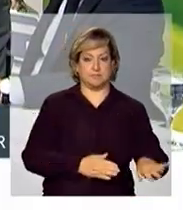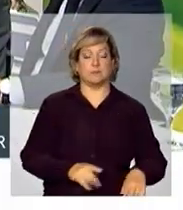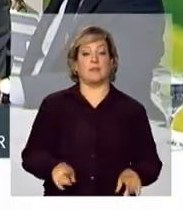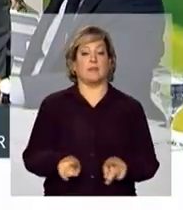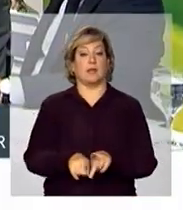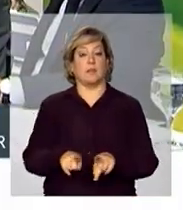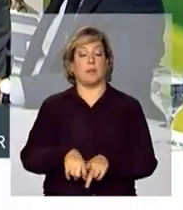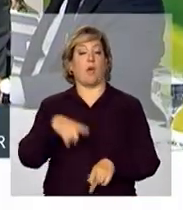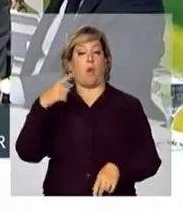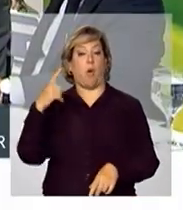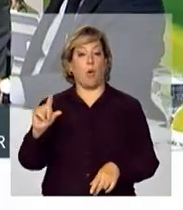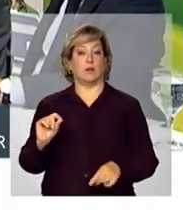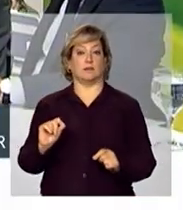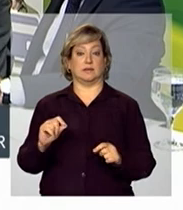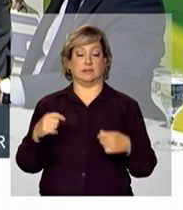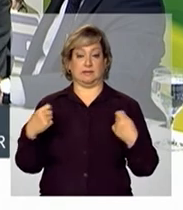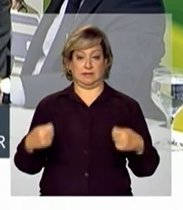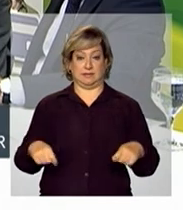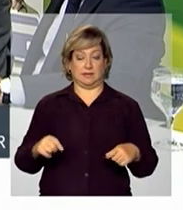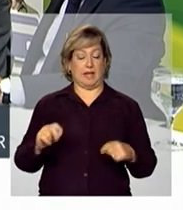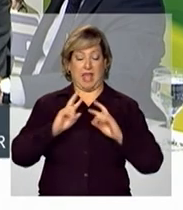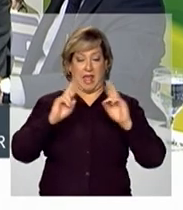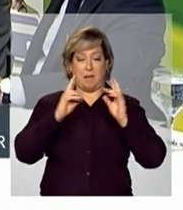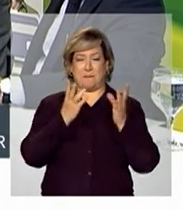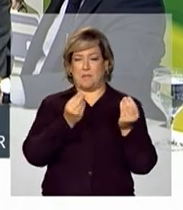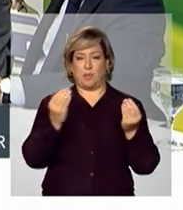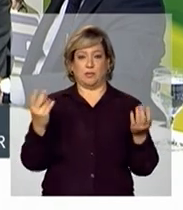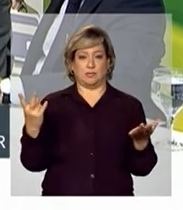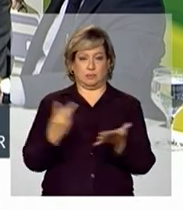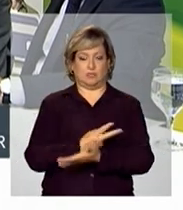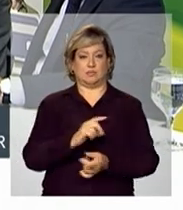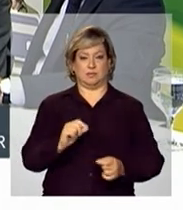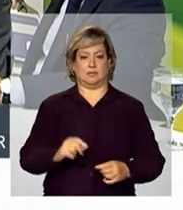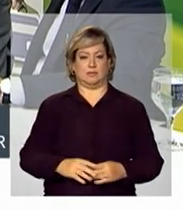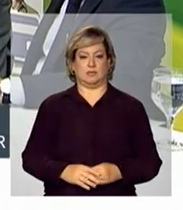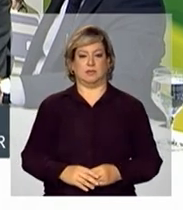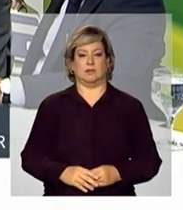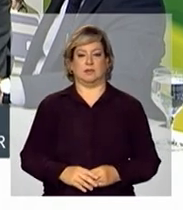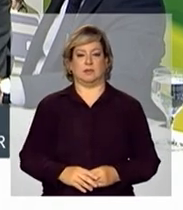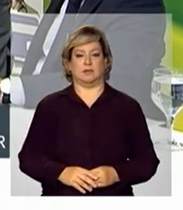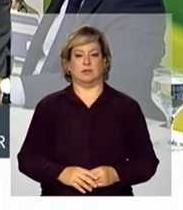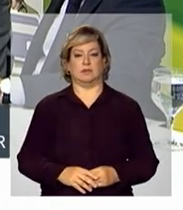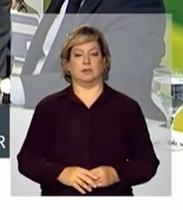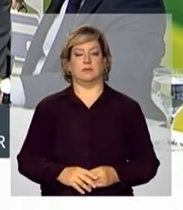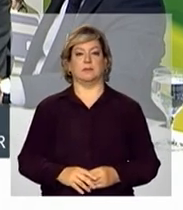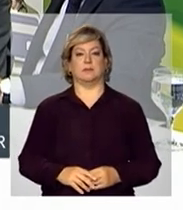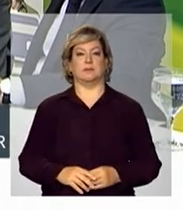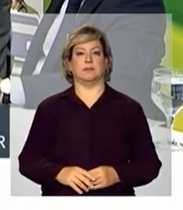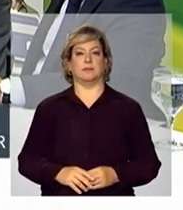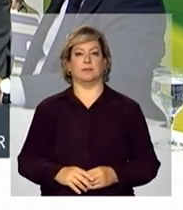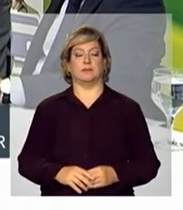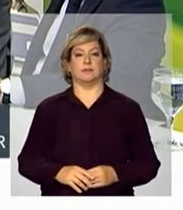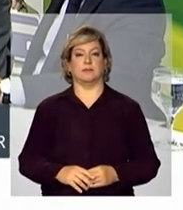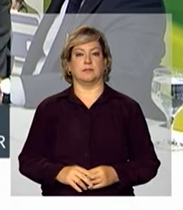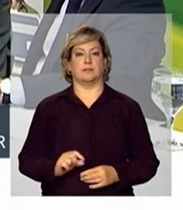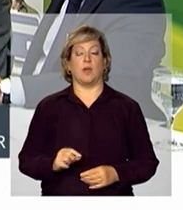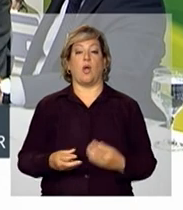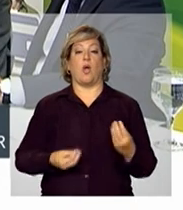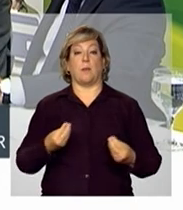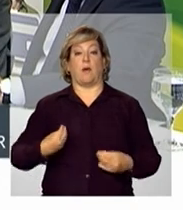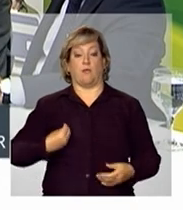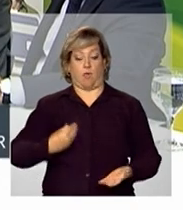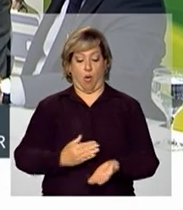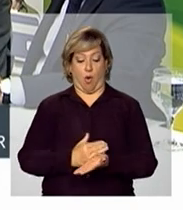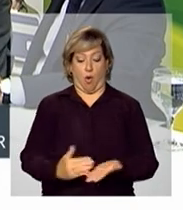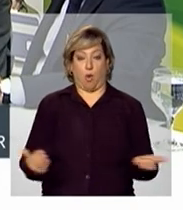muito recorrente imediato assinado hoje pergunta é para quem tá ouvindo se funciona a partir